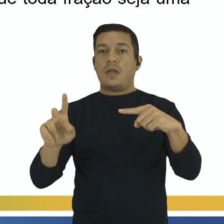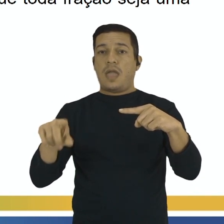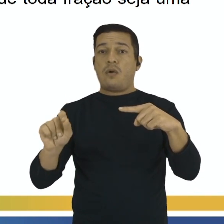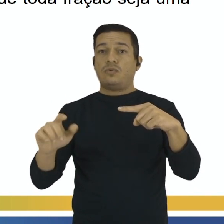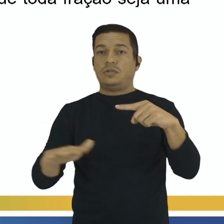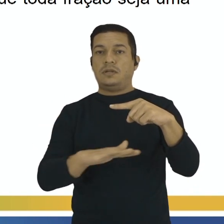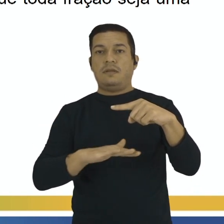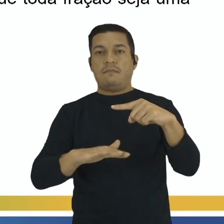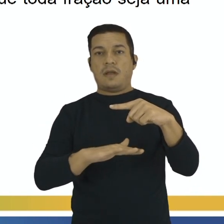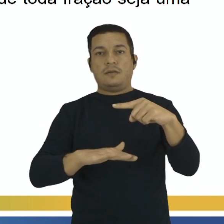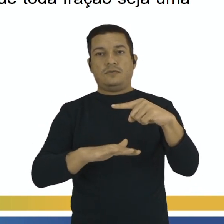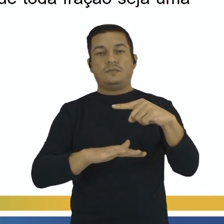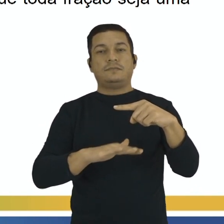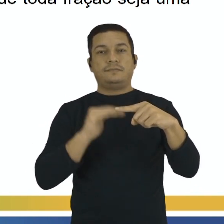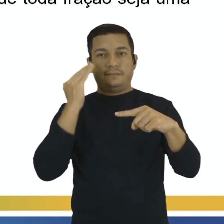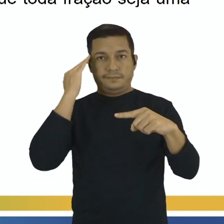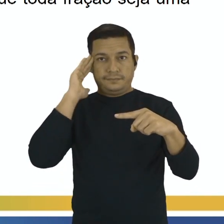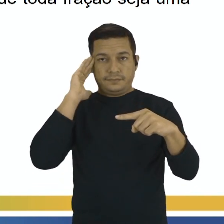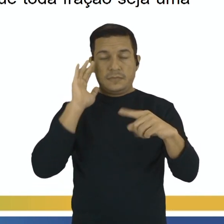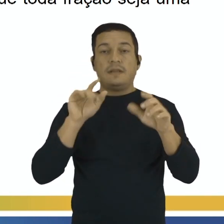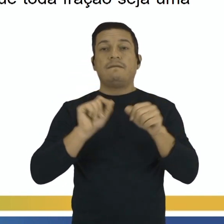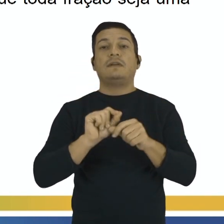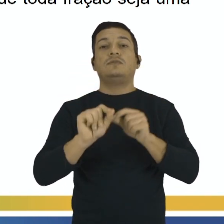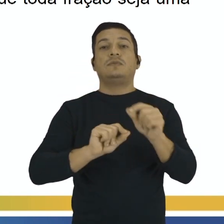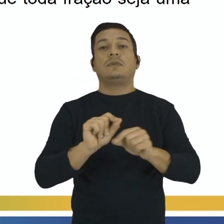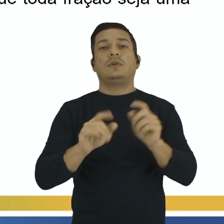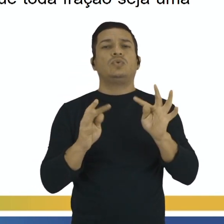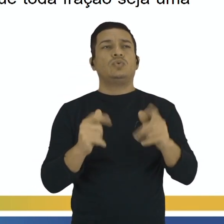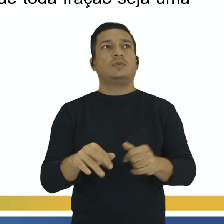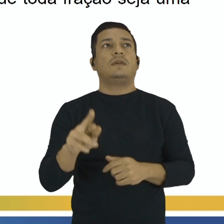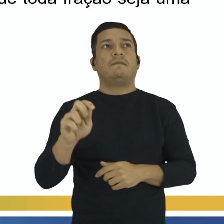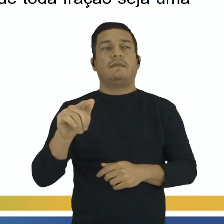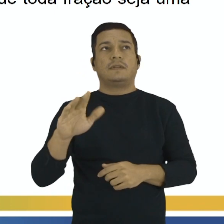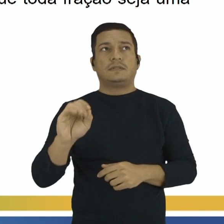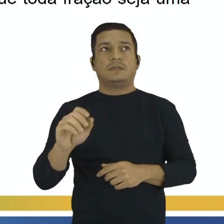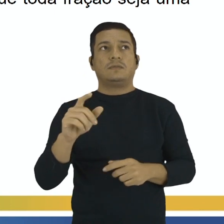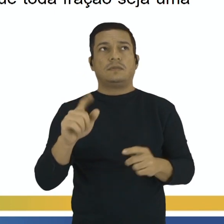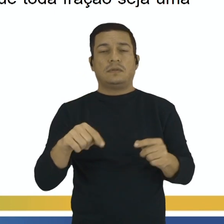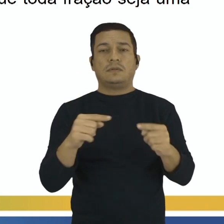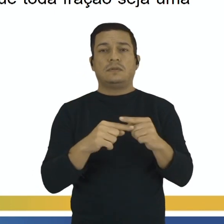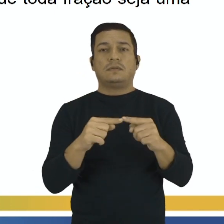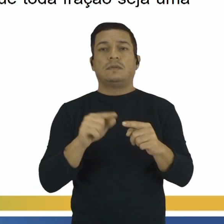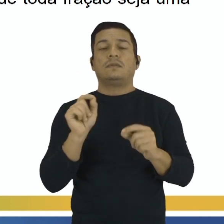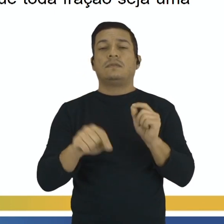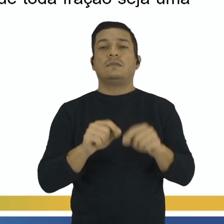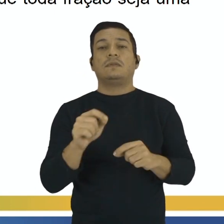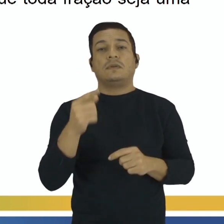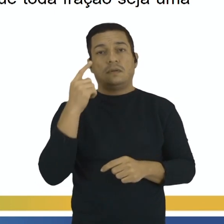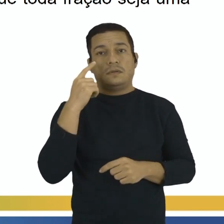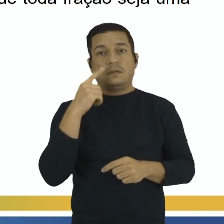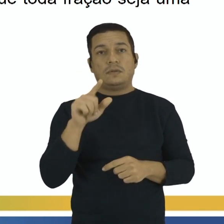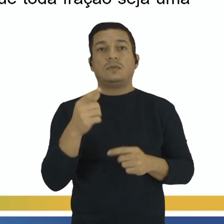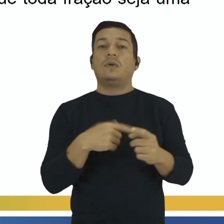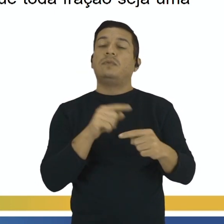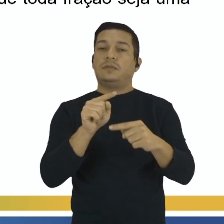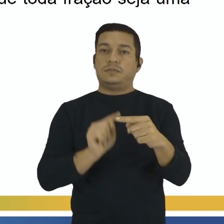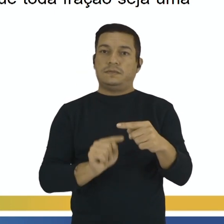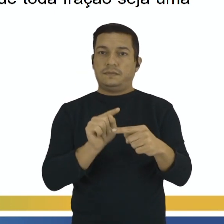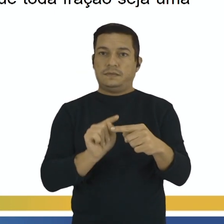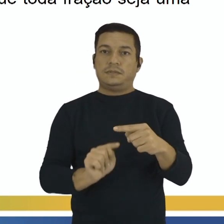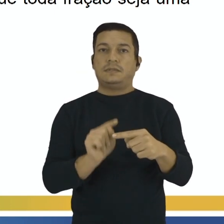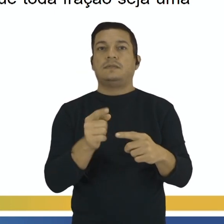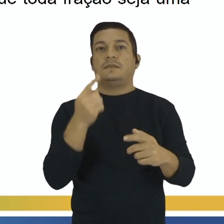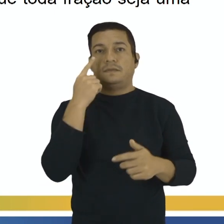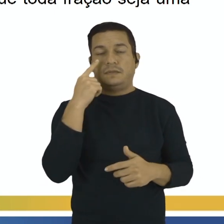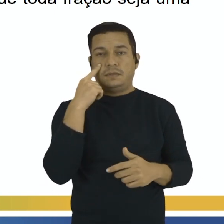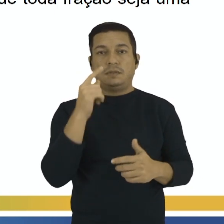encontra lá embaixo do traço. E isso faz com que toda fração seja encarada, seja vista como uma divisão.